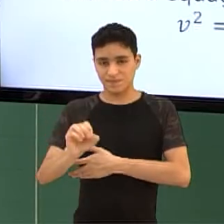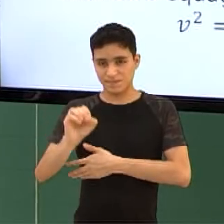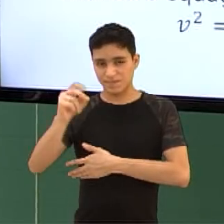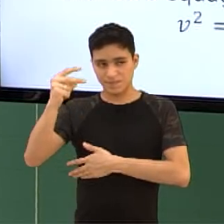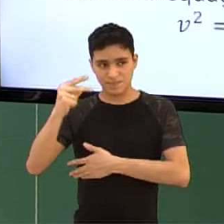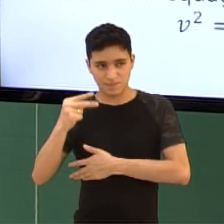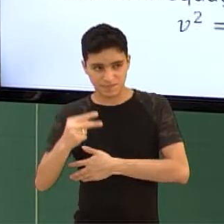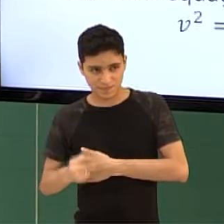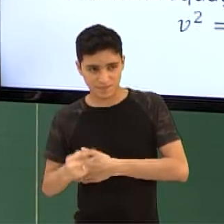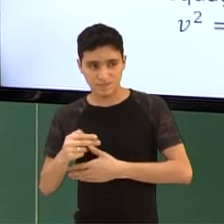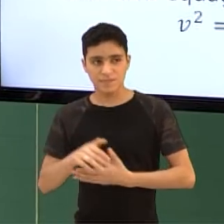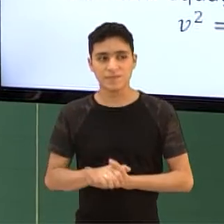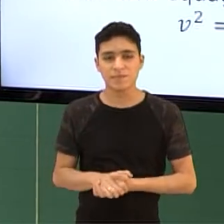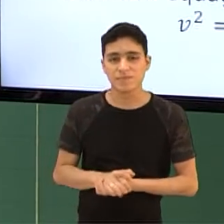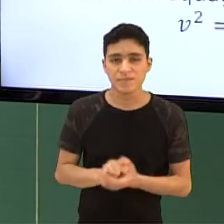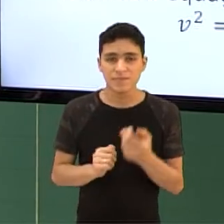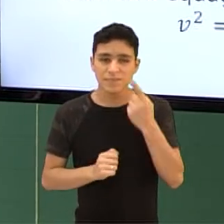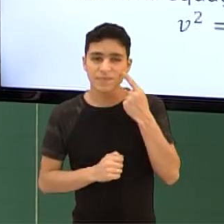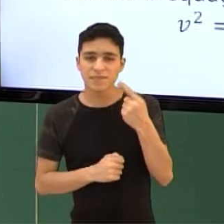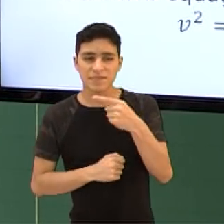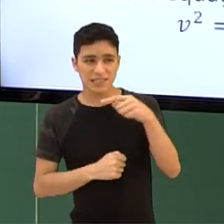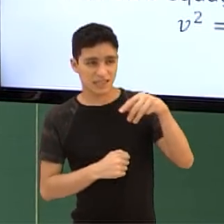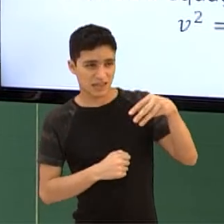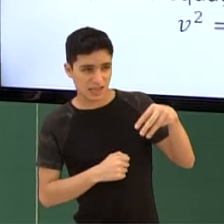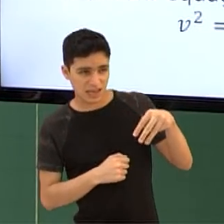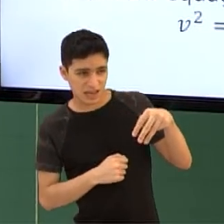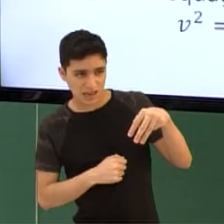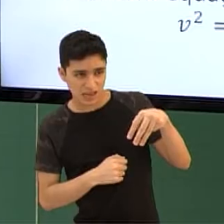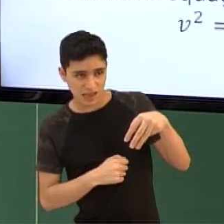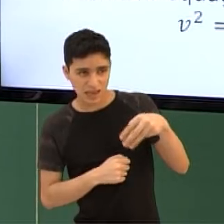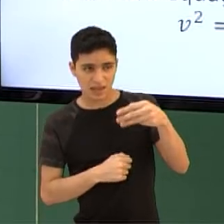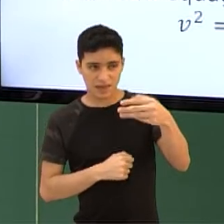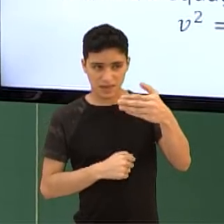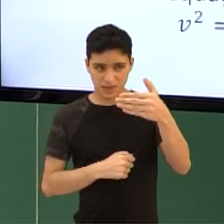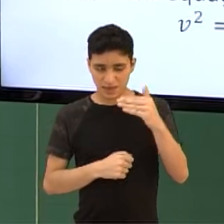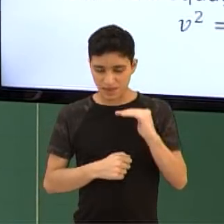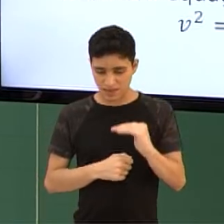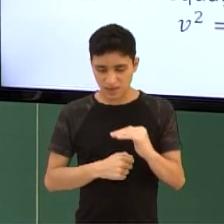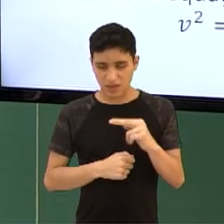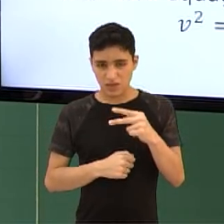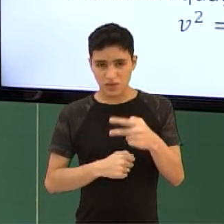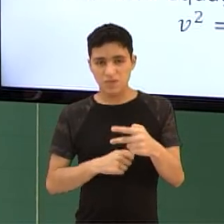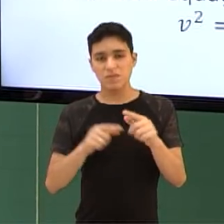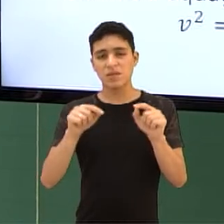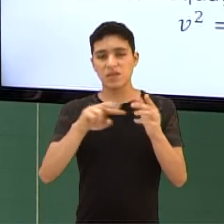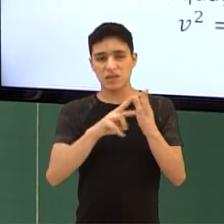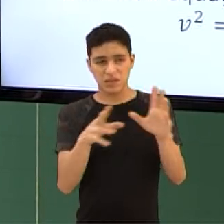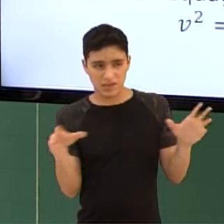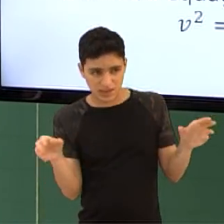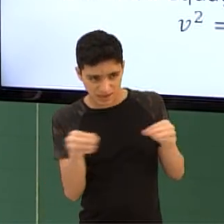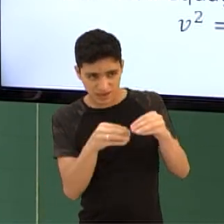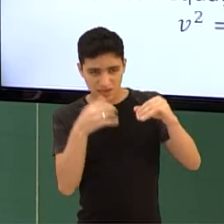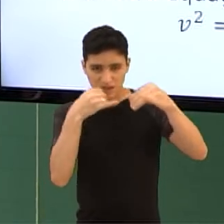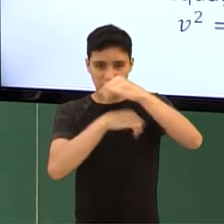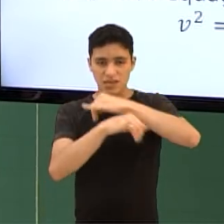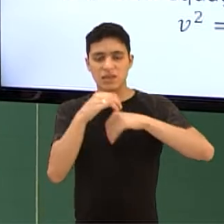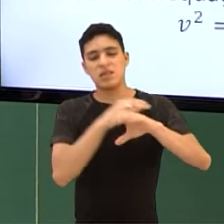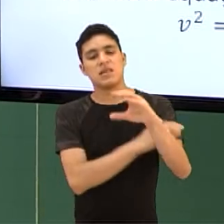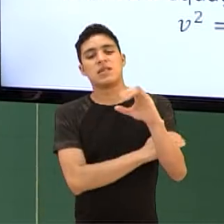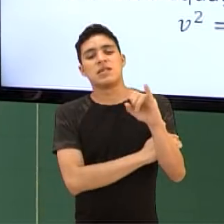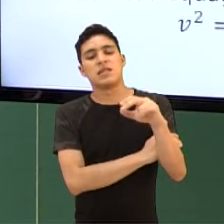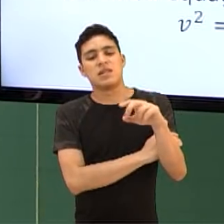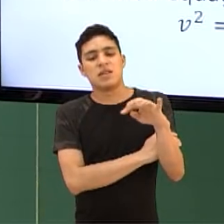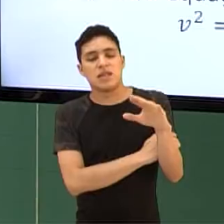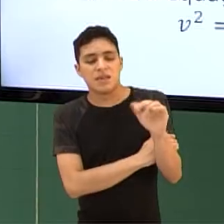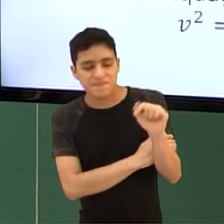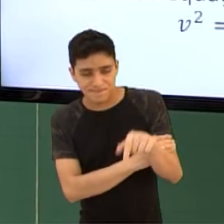que esse M vezes V ao quadrado sobre 2, ele é justamente a energia cinética.